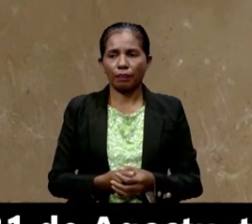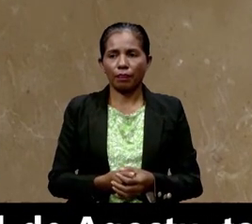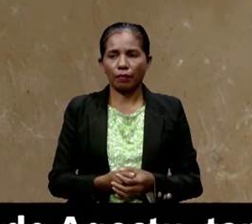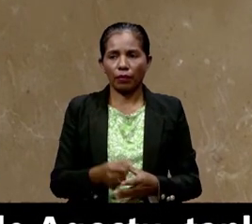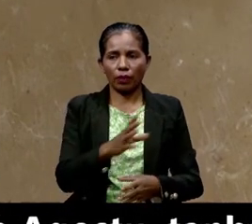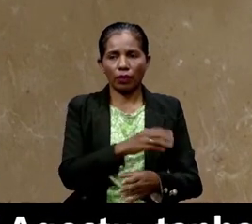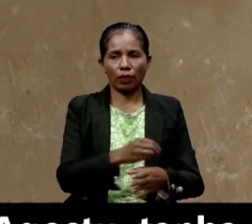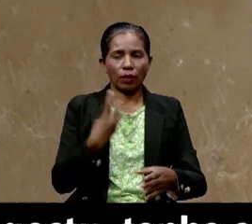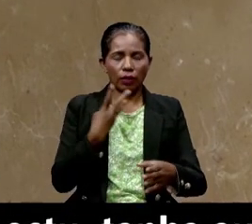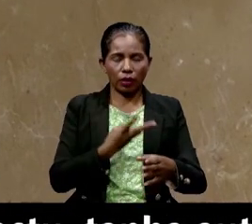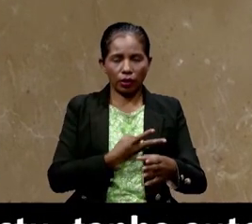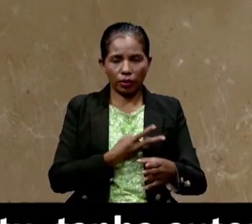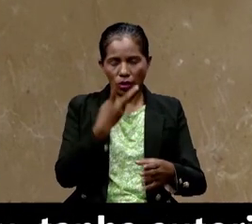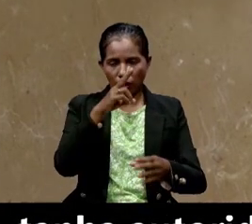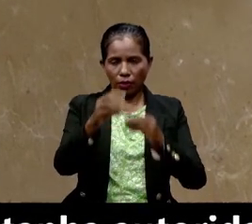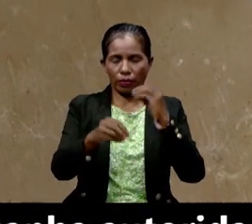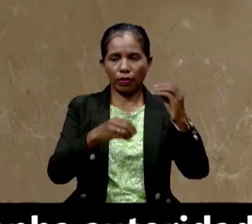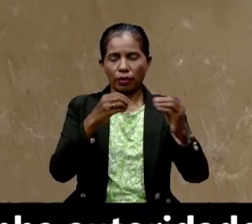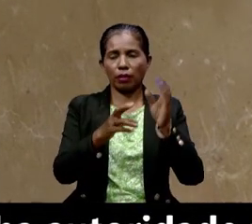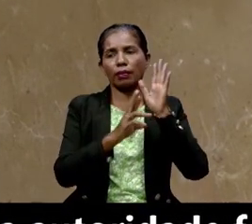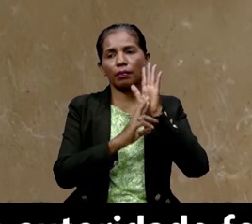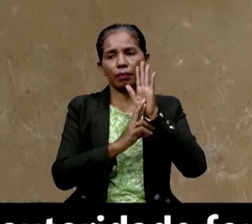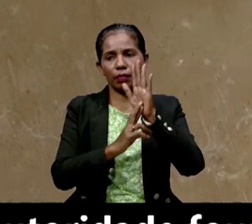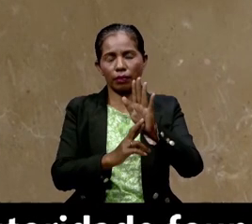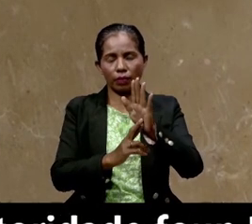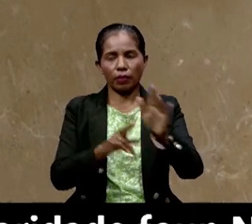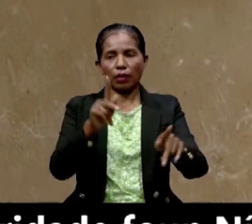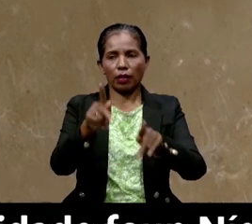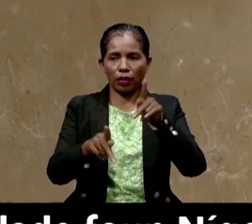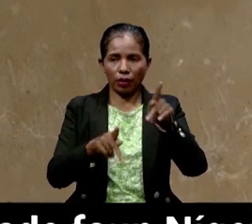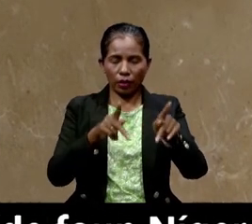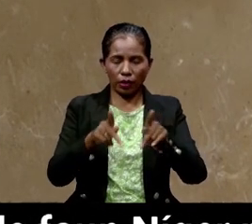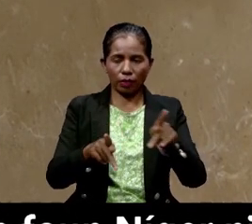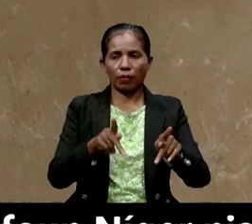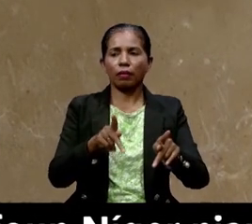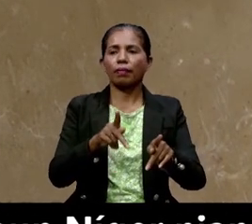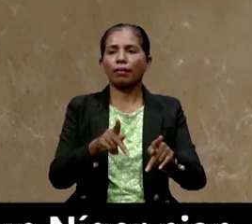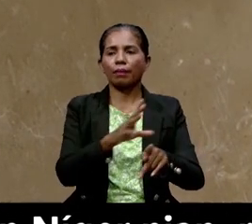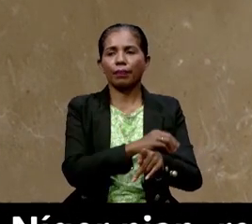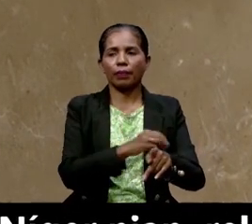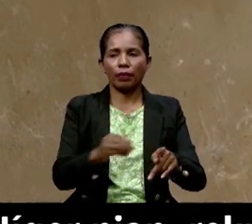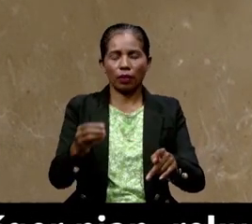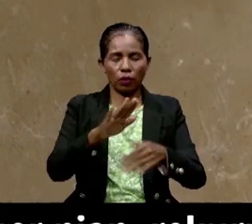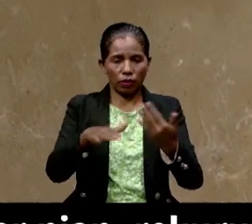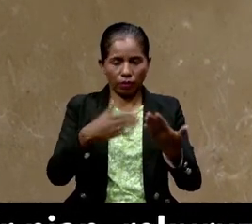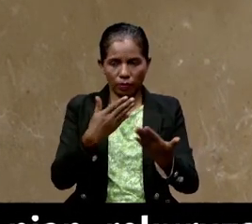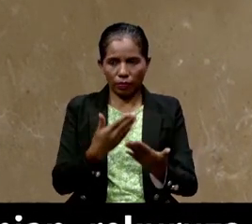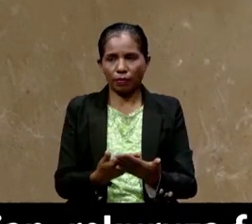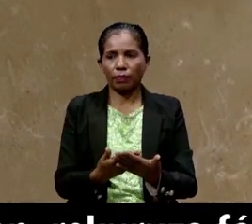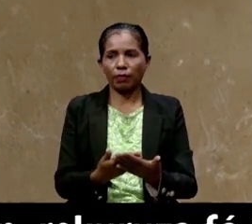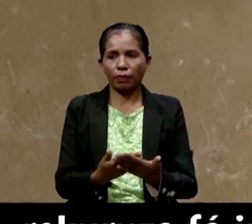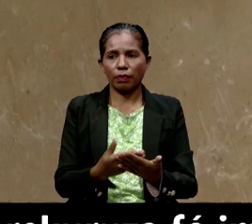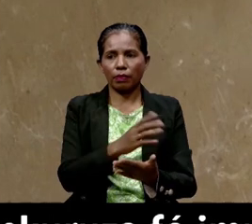os legítimos e exímios representantes do povo soberano e, acima de tudo, os